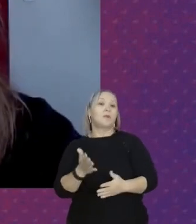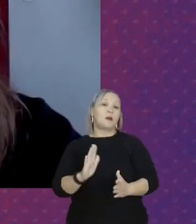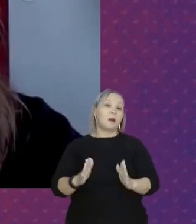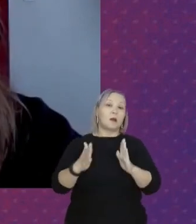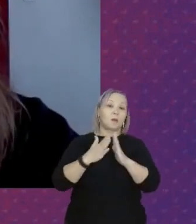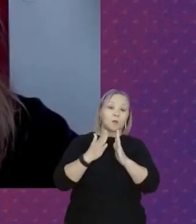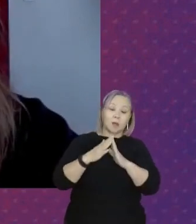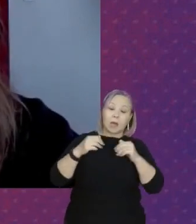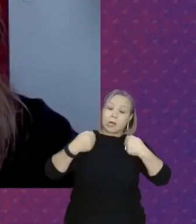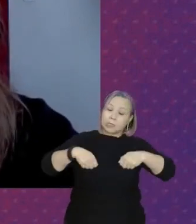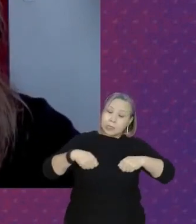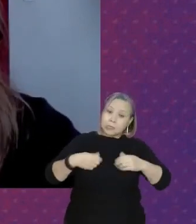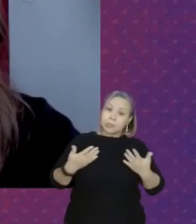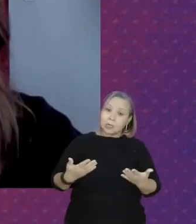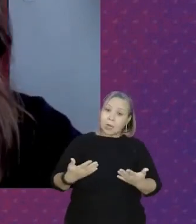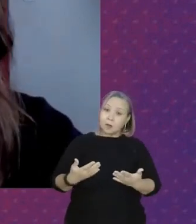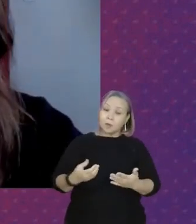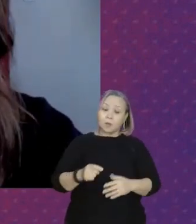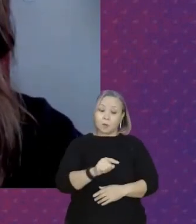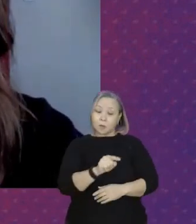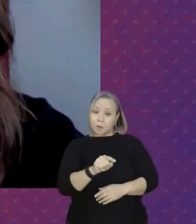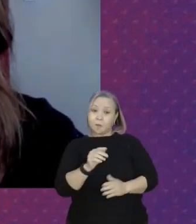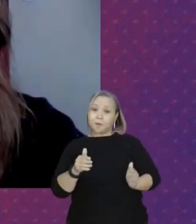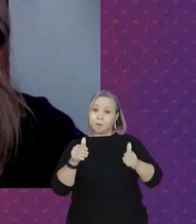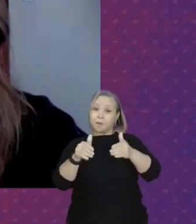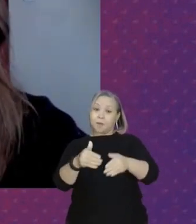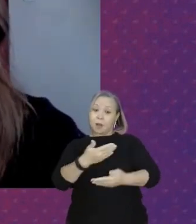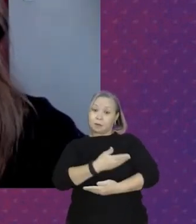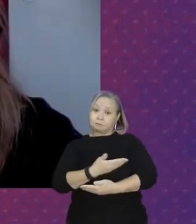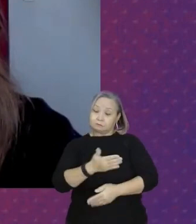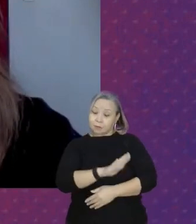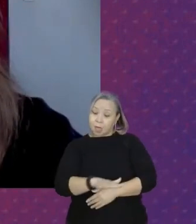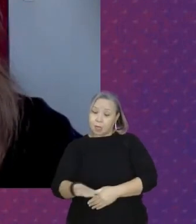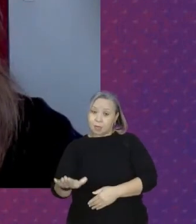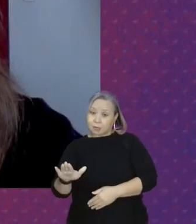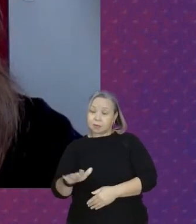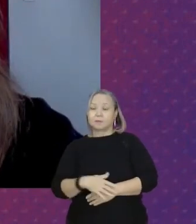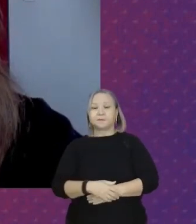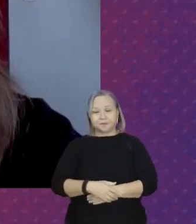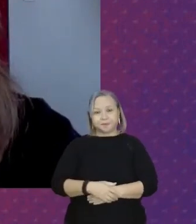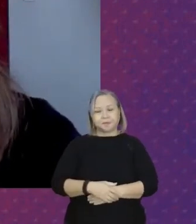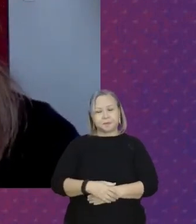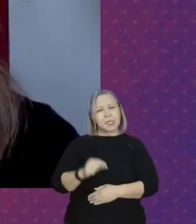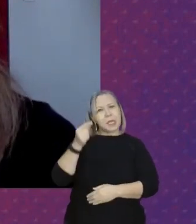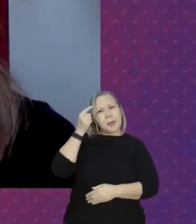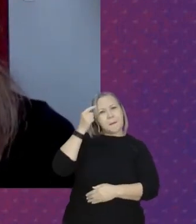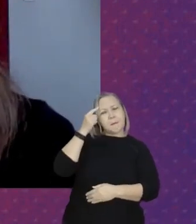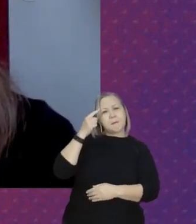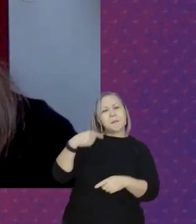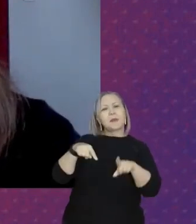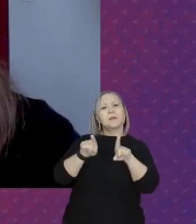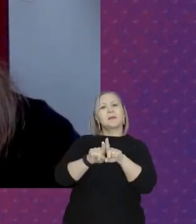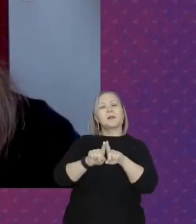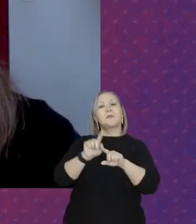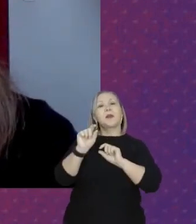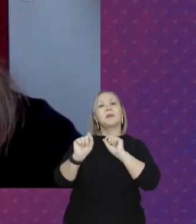cuidar do bem-estar das pessoas. E aí a gente precisa pensar também